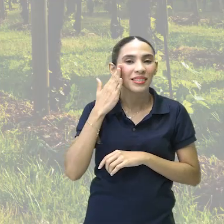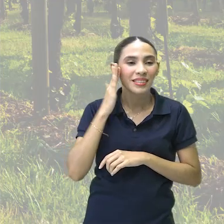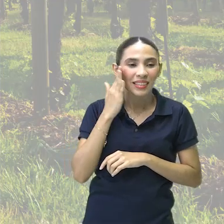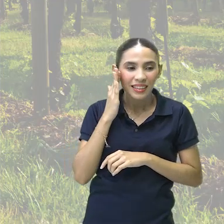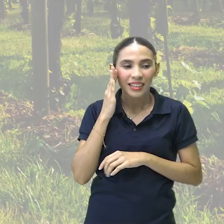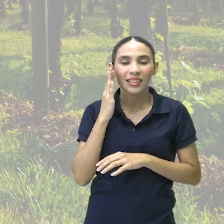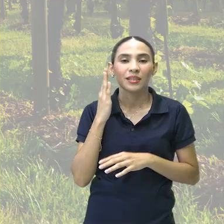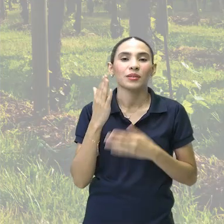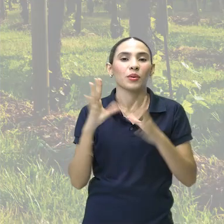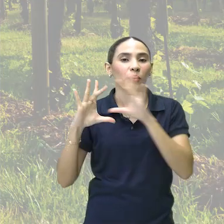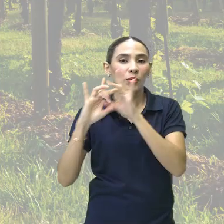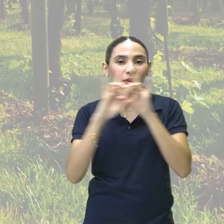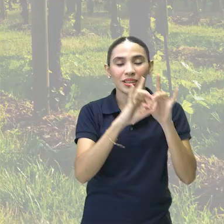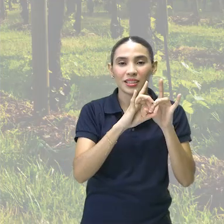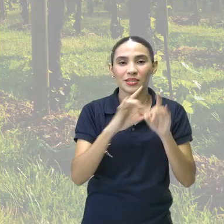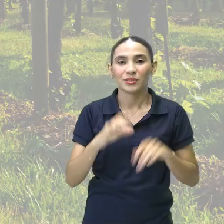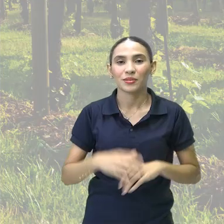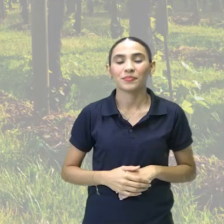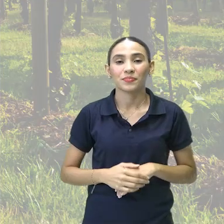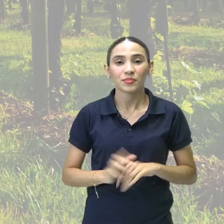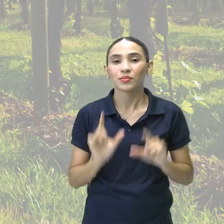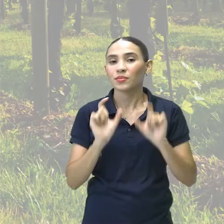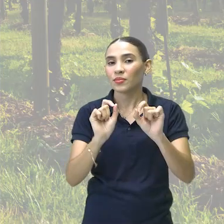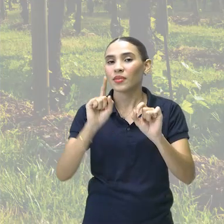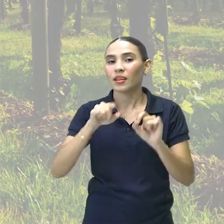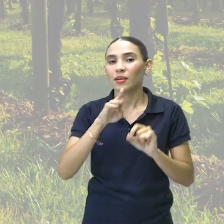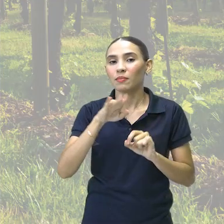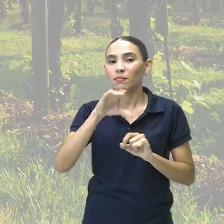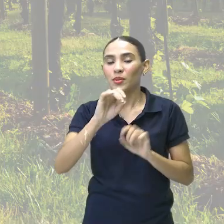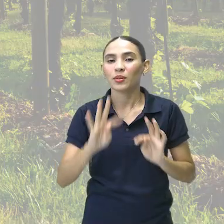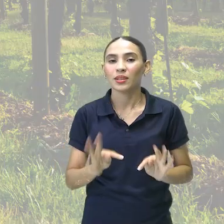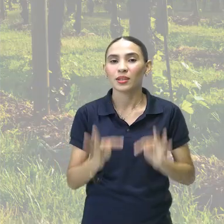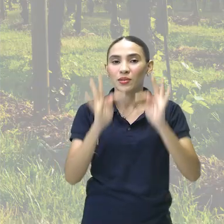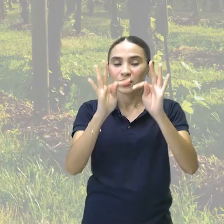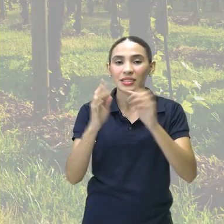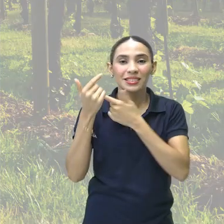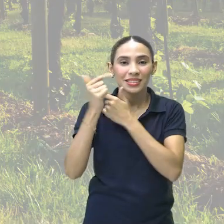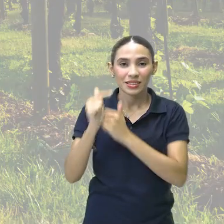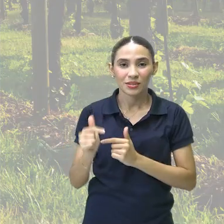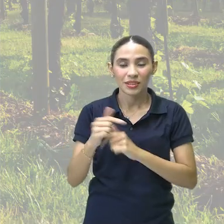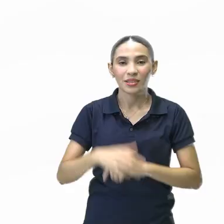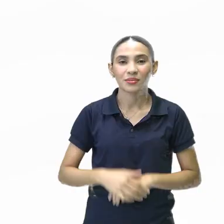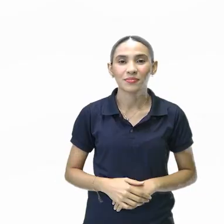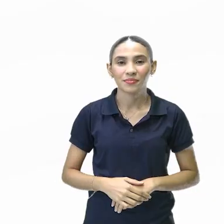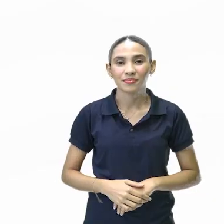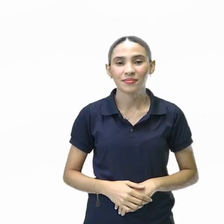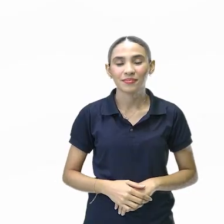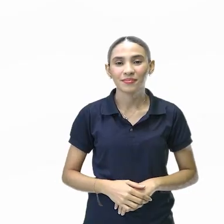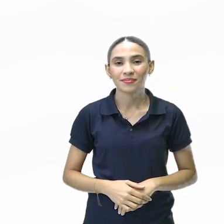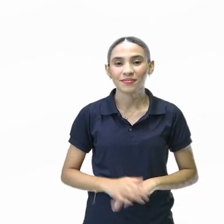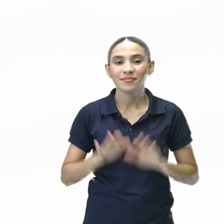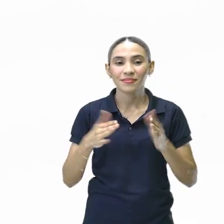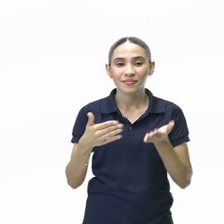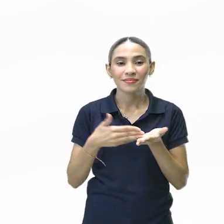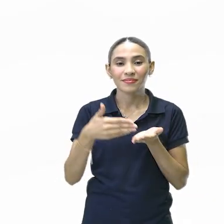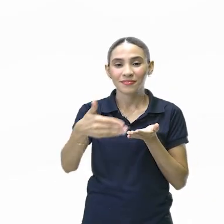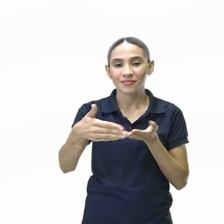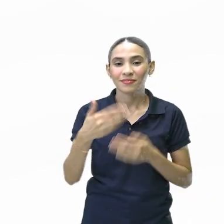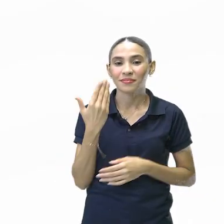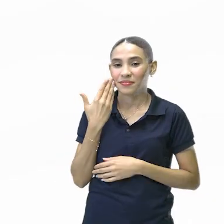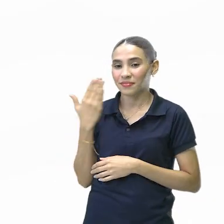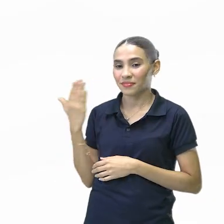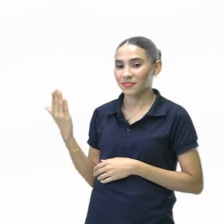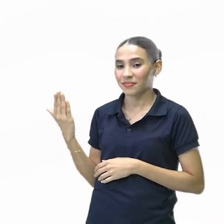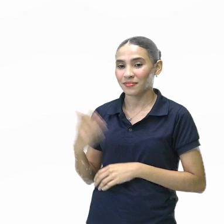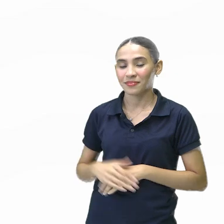um pouquinho do contexto do que é a biotecnologia tradicional. Vamos começar, é